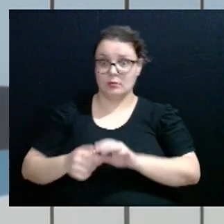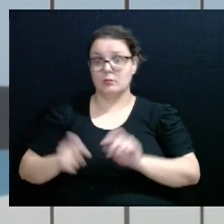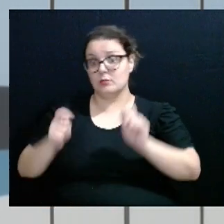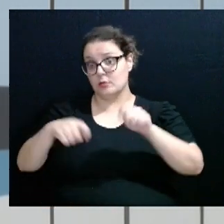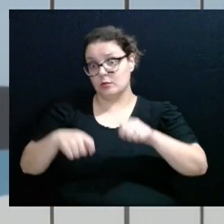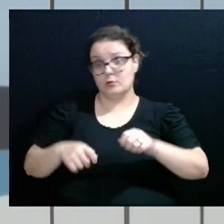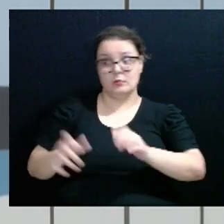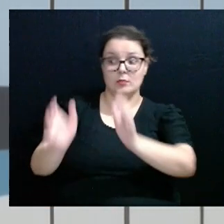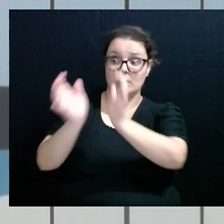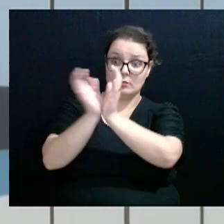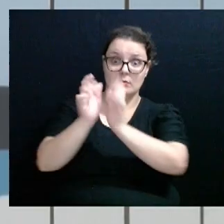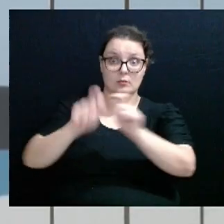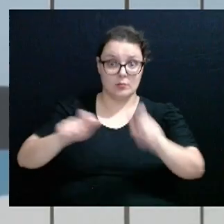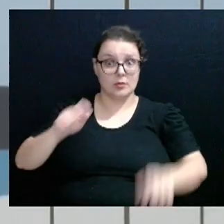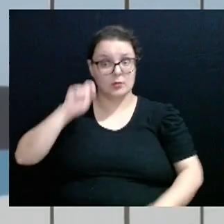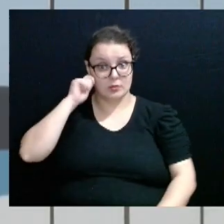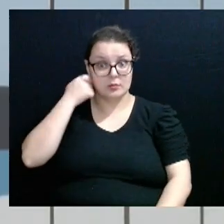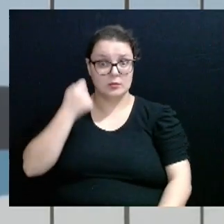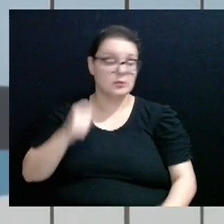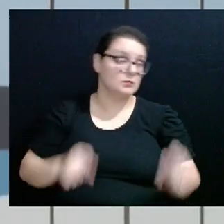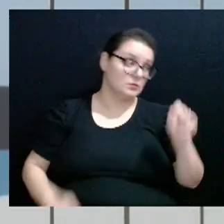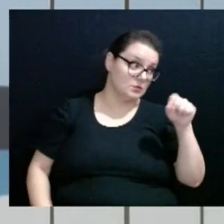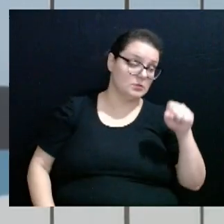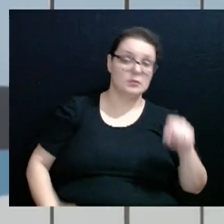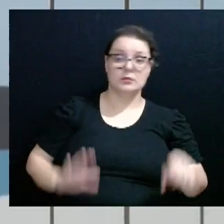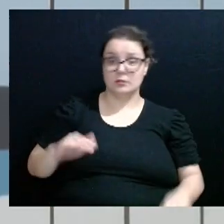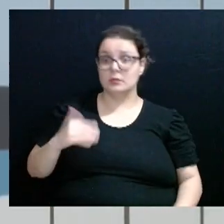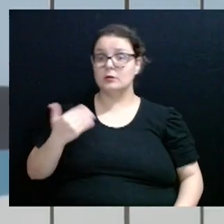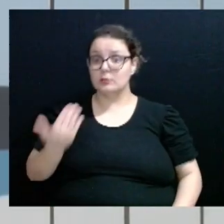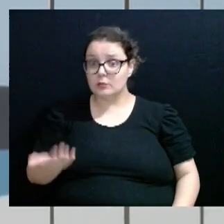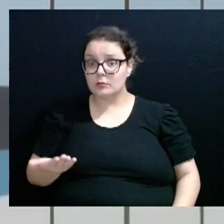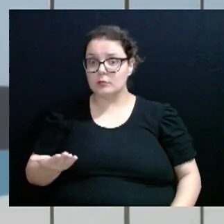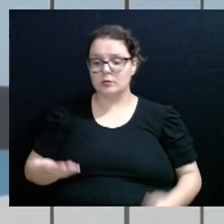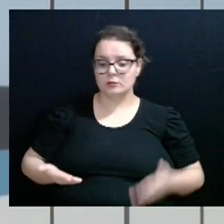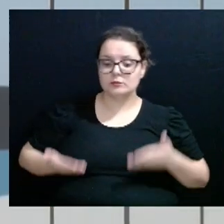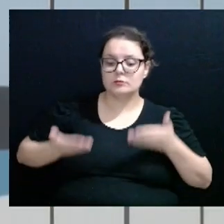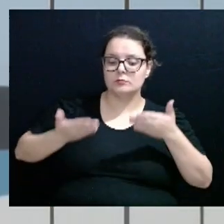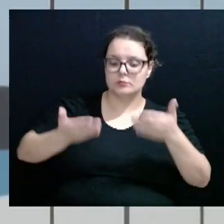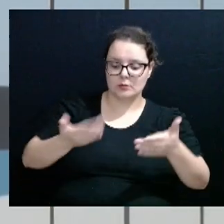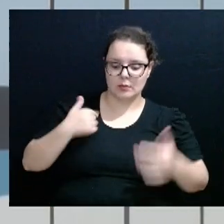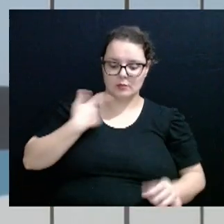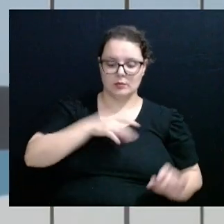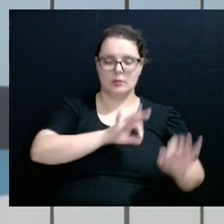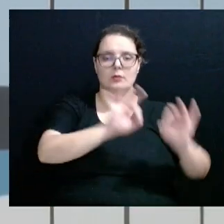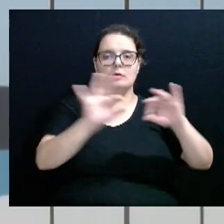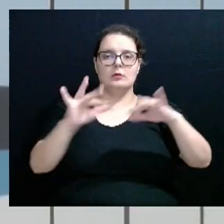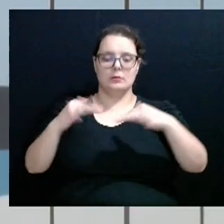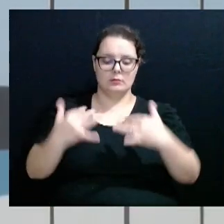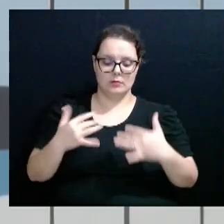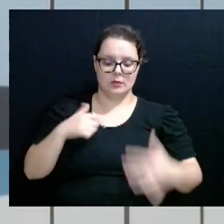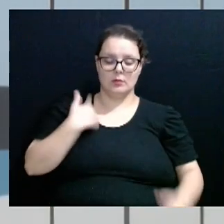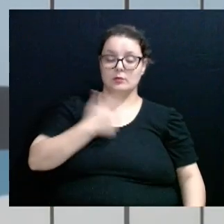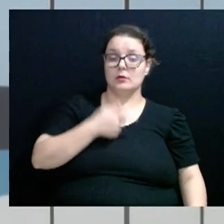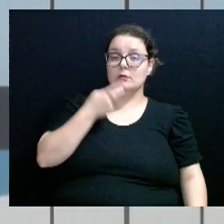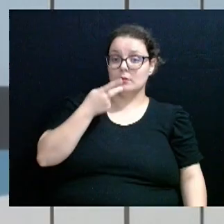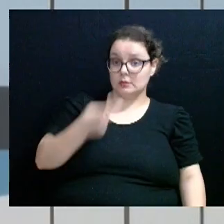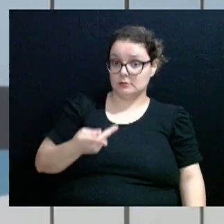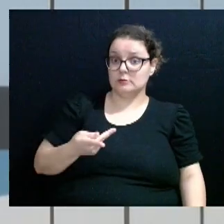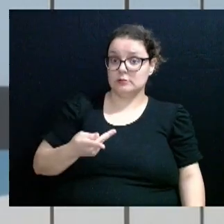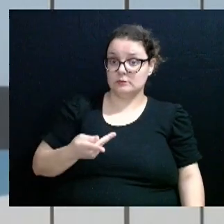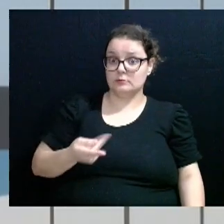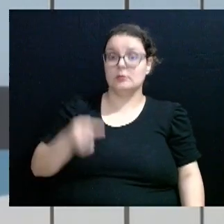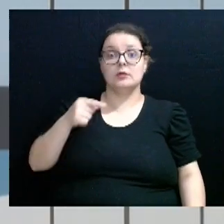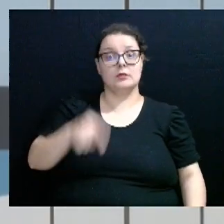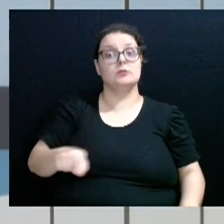pessoas negras. Sim. Então, quando a gente traz isso para a nossa audiência, a gente fala, isso também é o lugar que